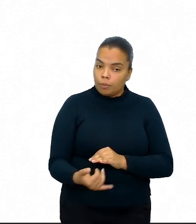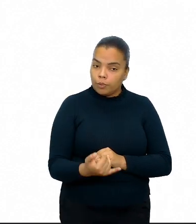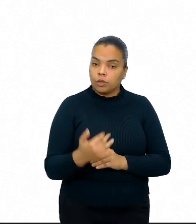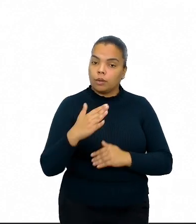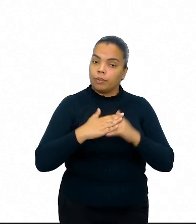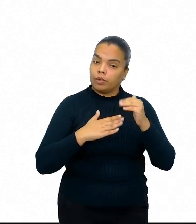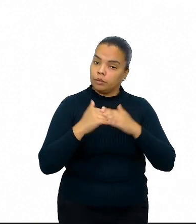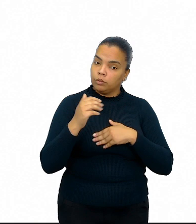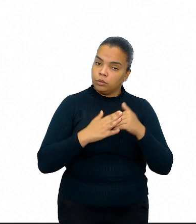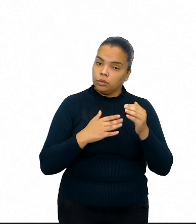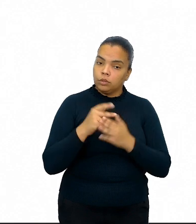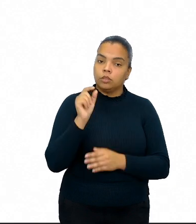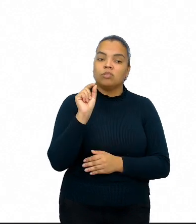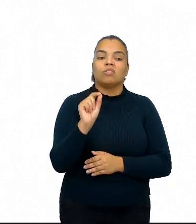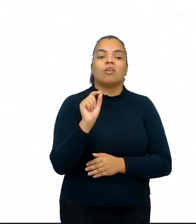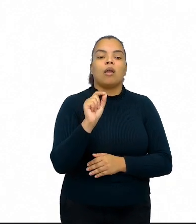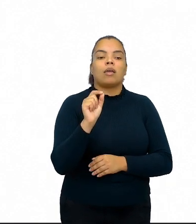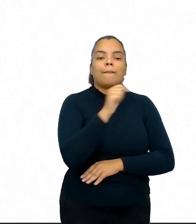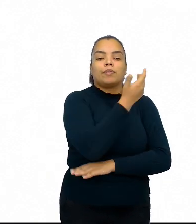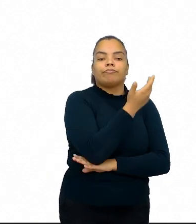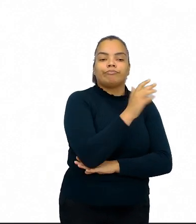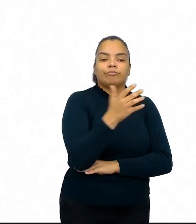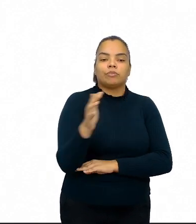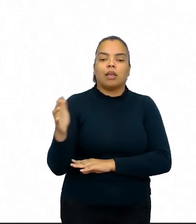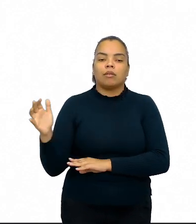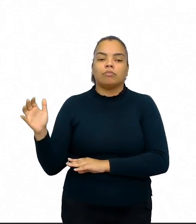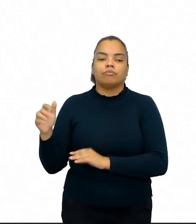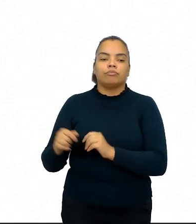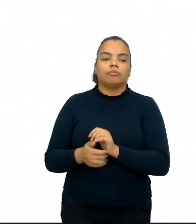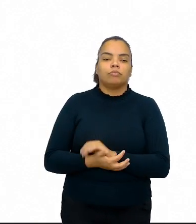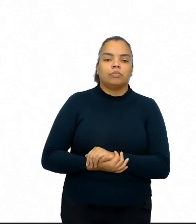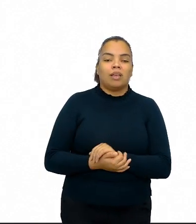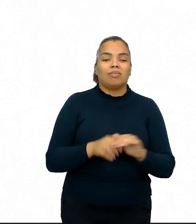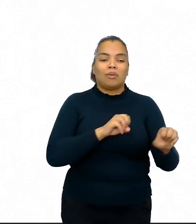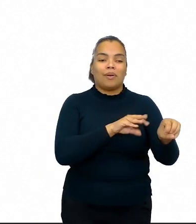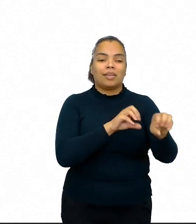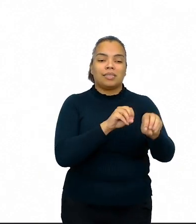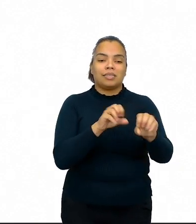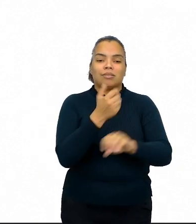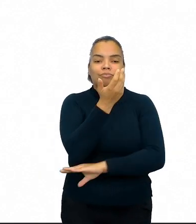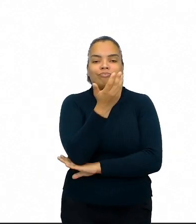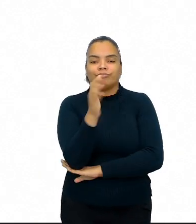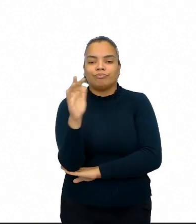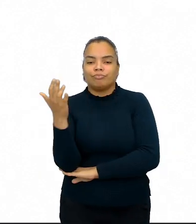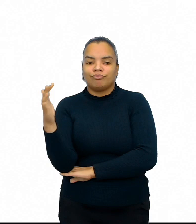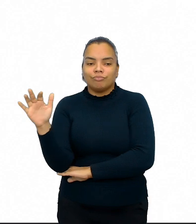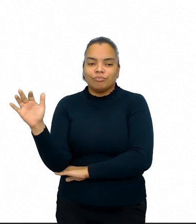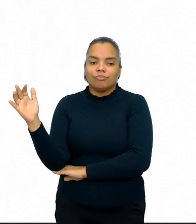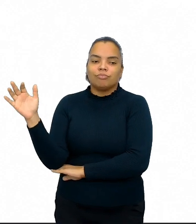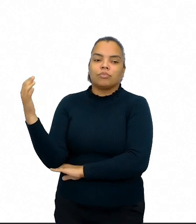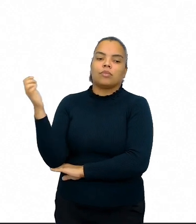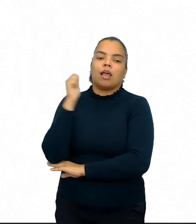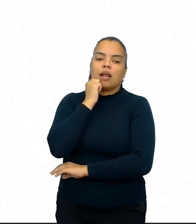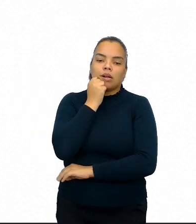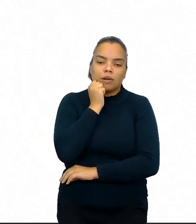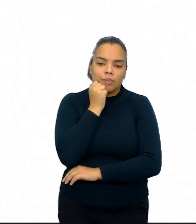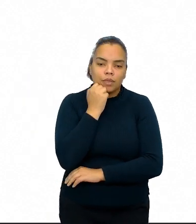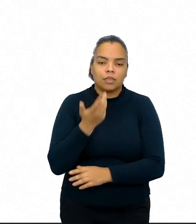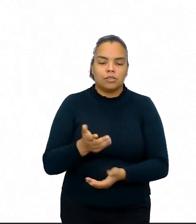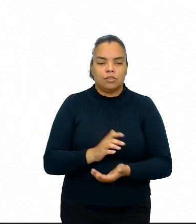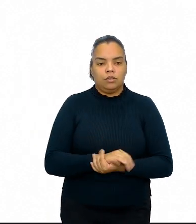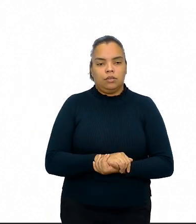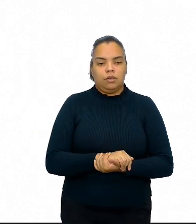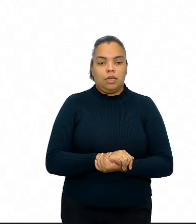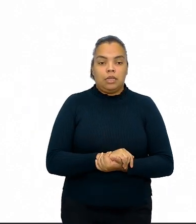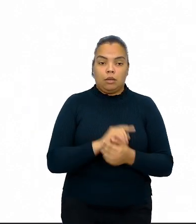às discussões sobre a argumentação no ensino de ciências da natureza, ok? Então, o nosso primeiro